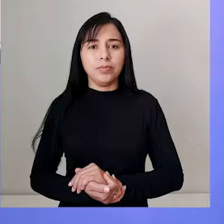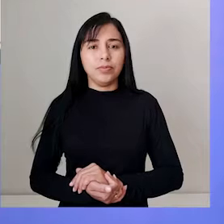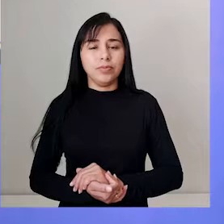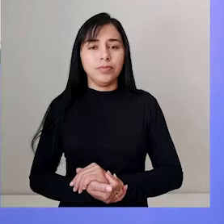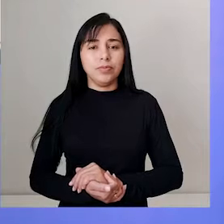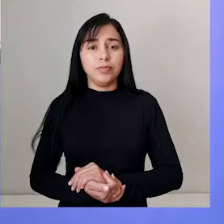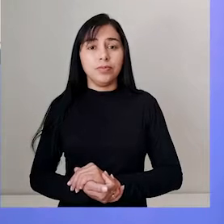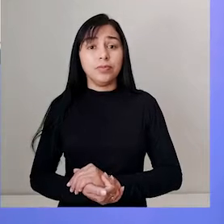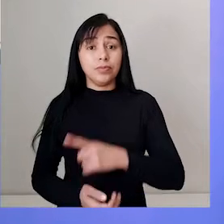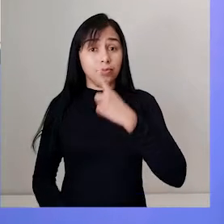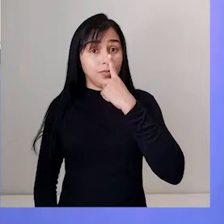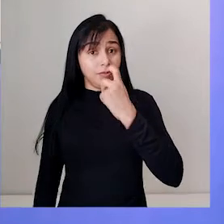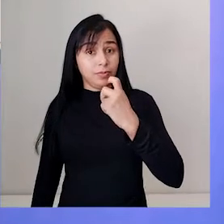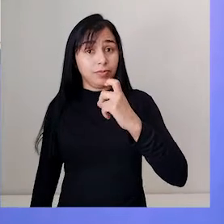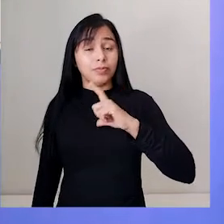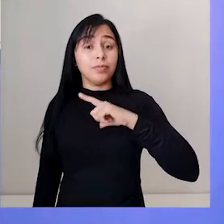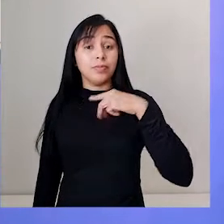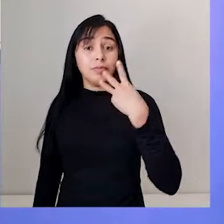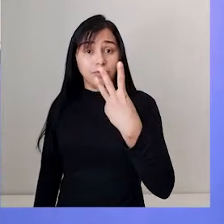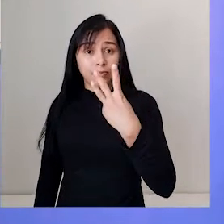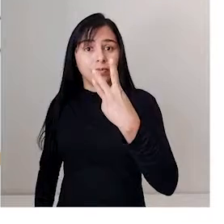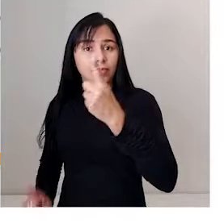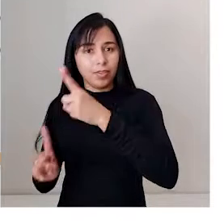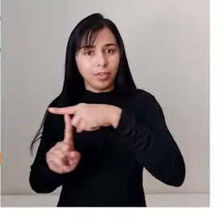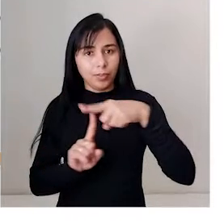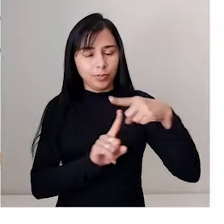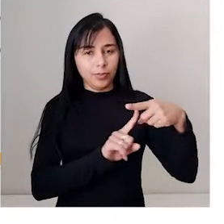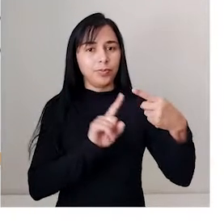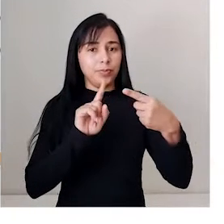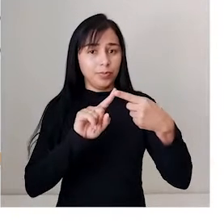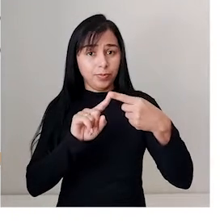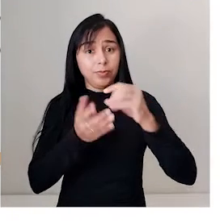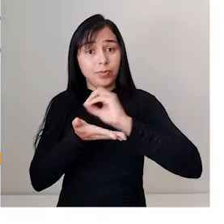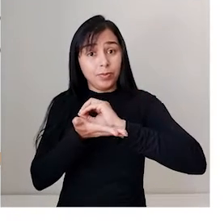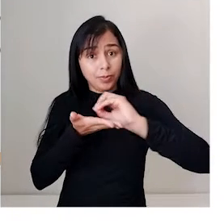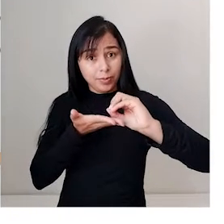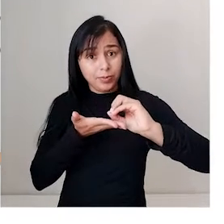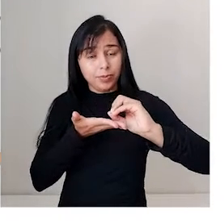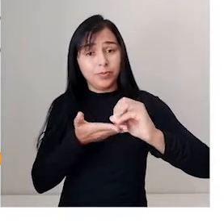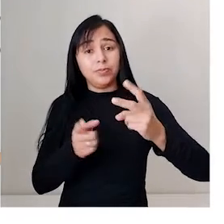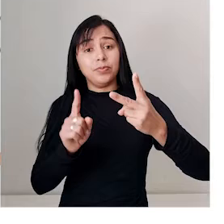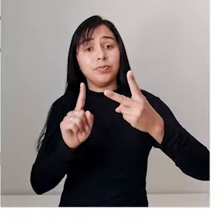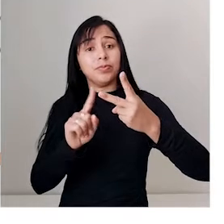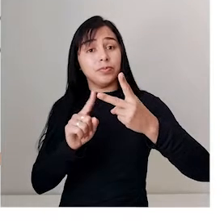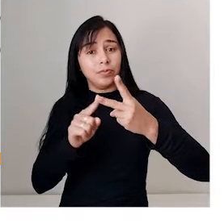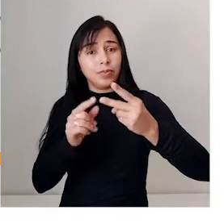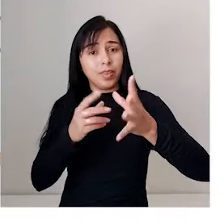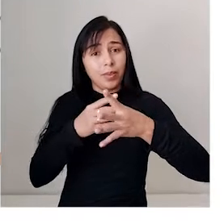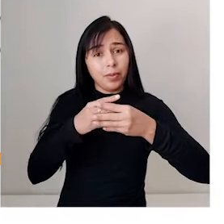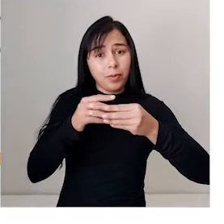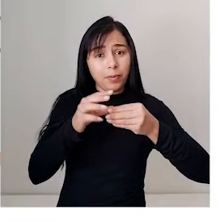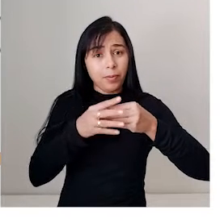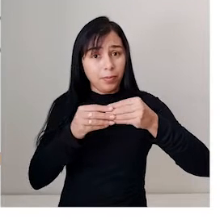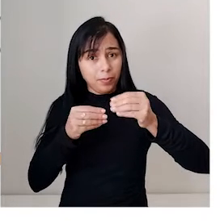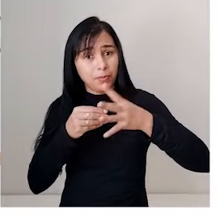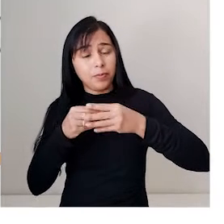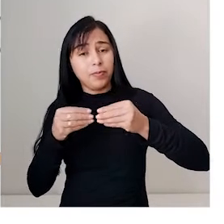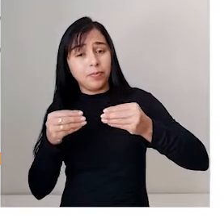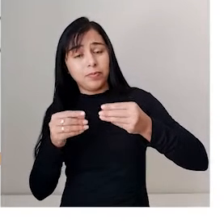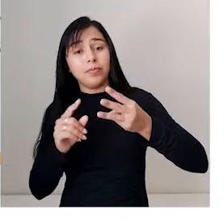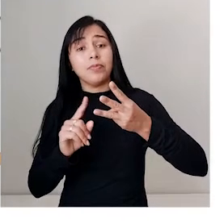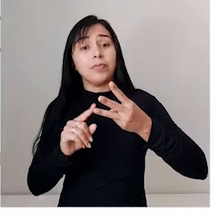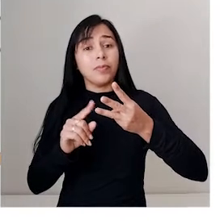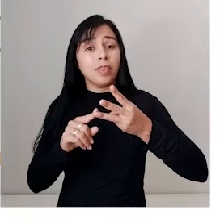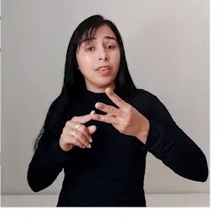E ele é classificado em 3 tipos: o lixo orgânico, o resíduo e